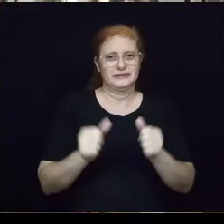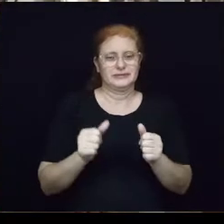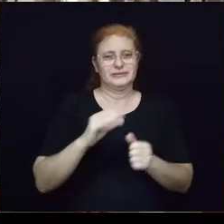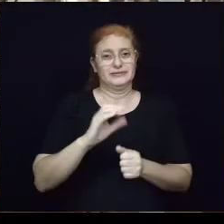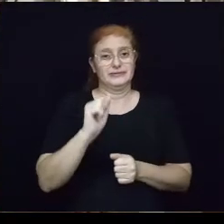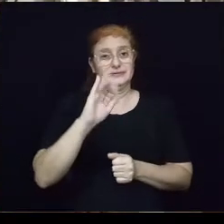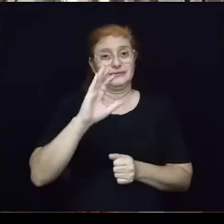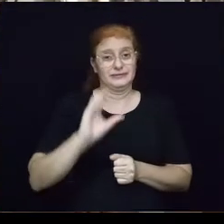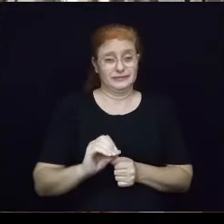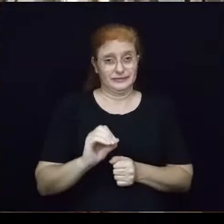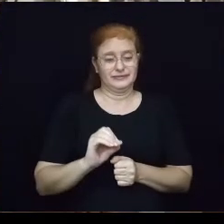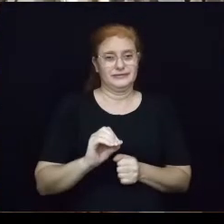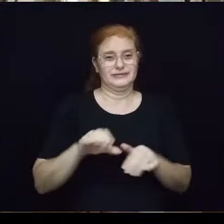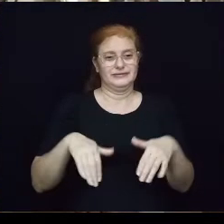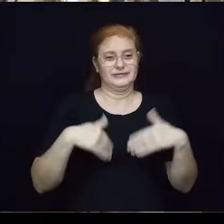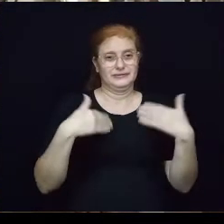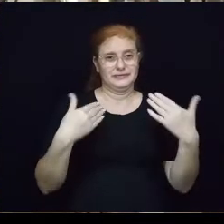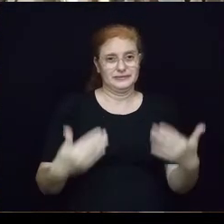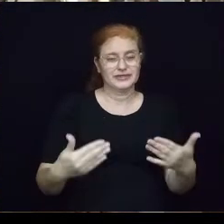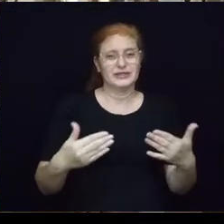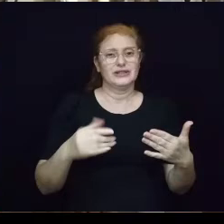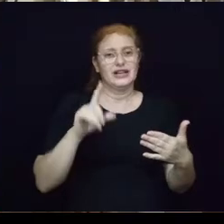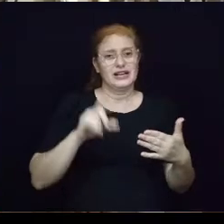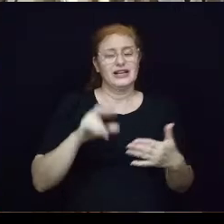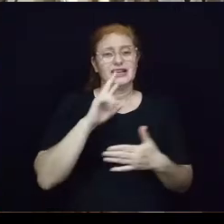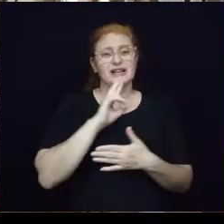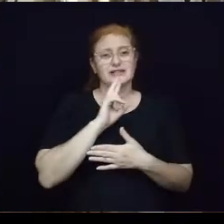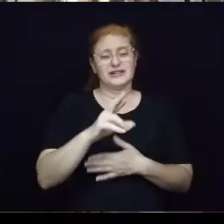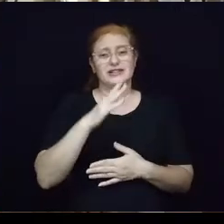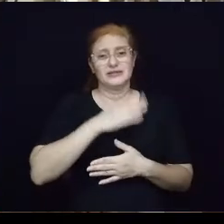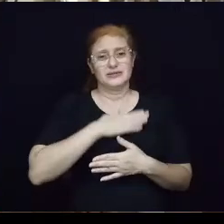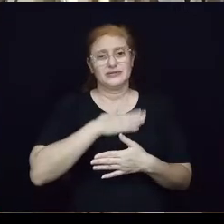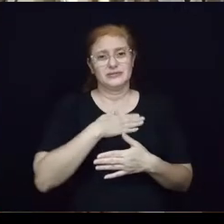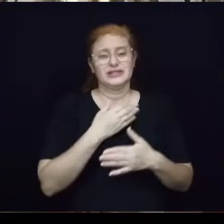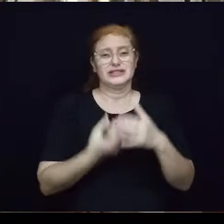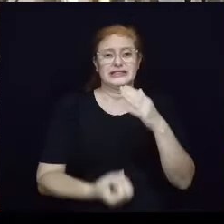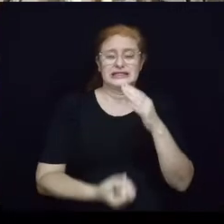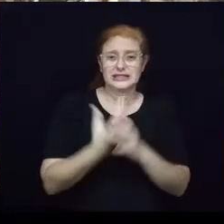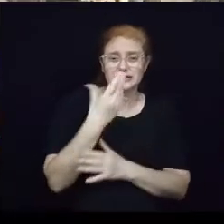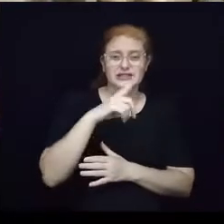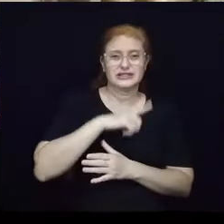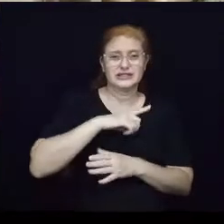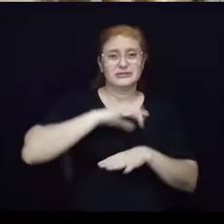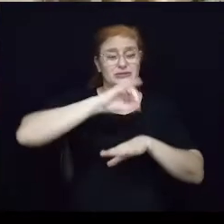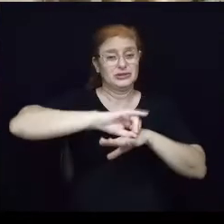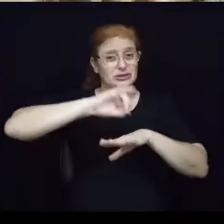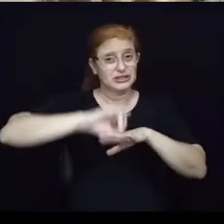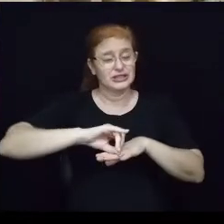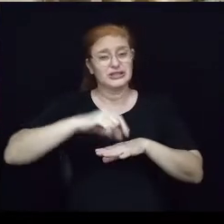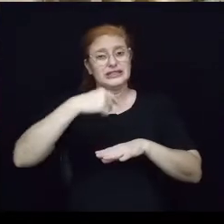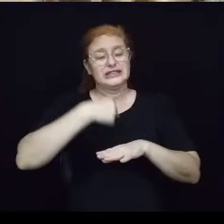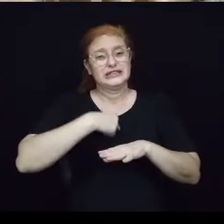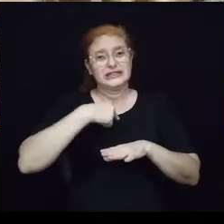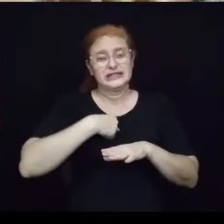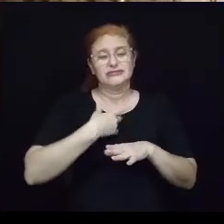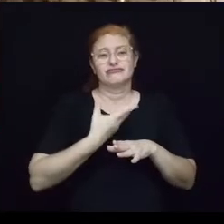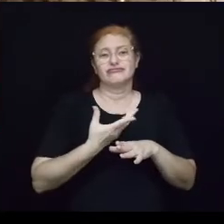Isso é meio consequência das minhas criações, assim. Tem peças que eu